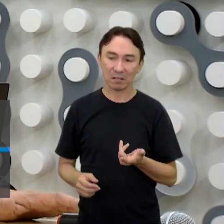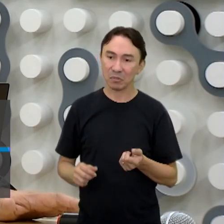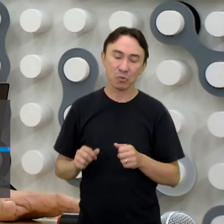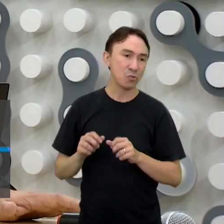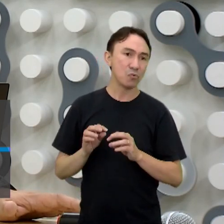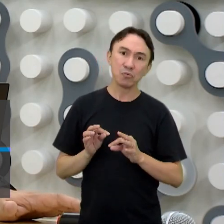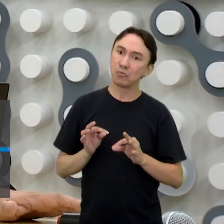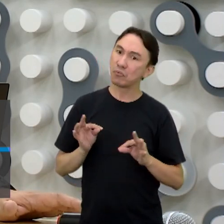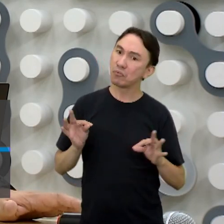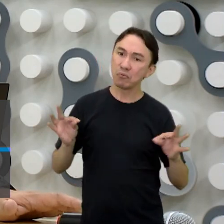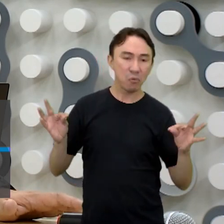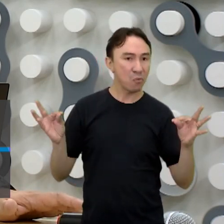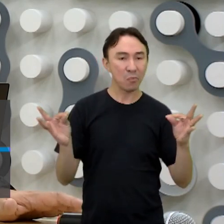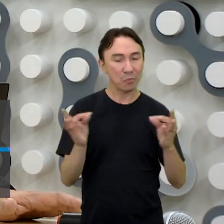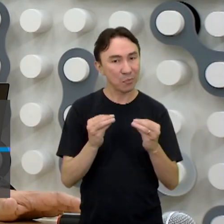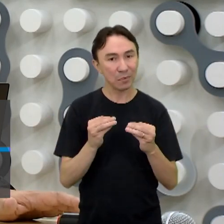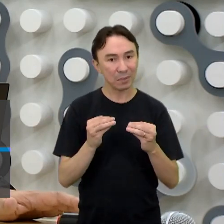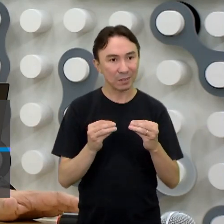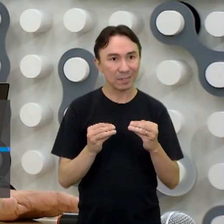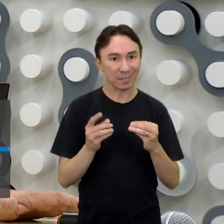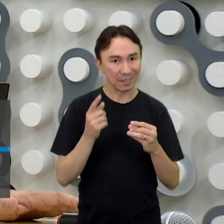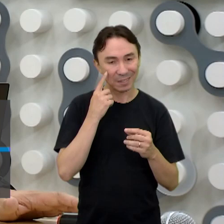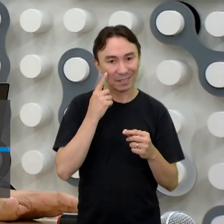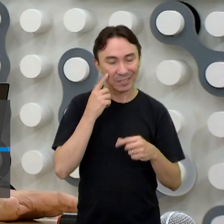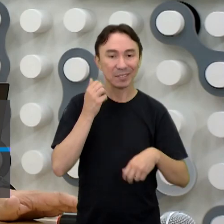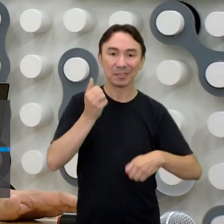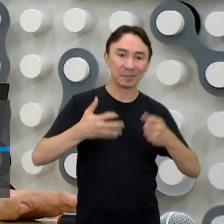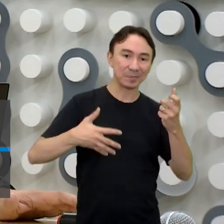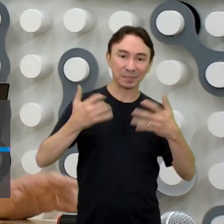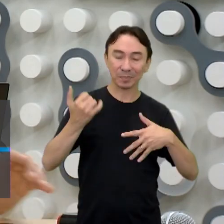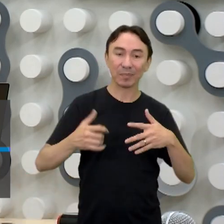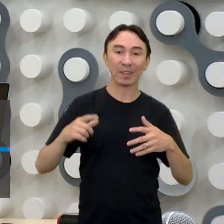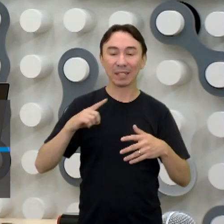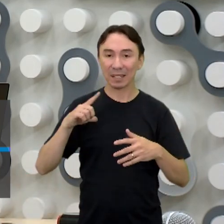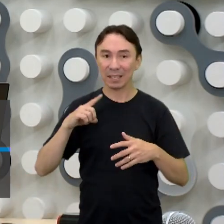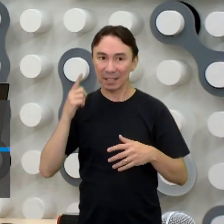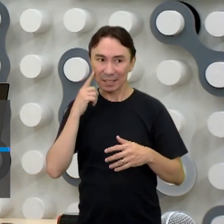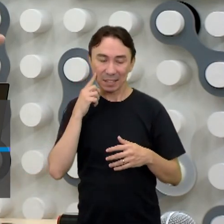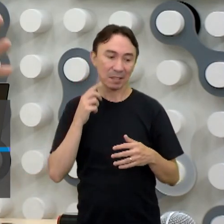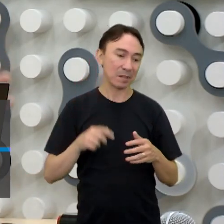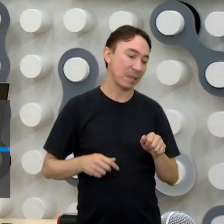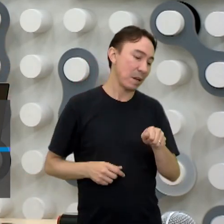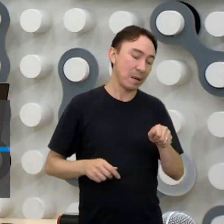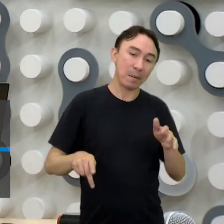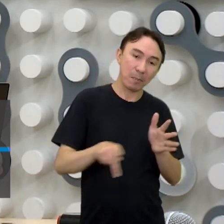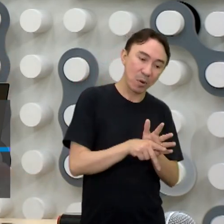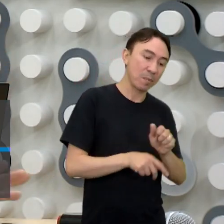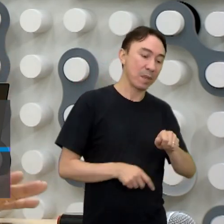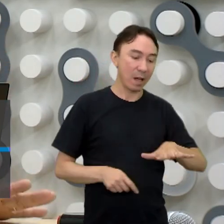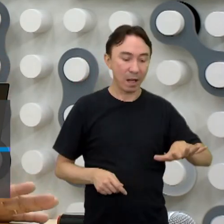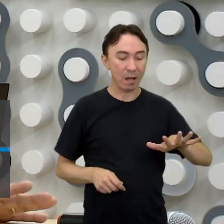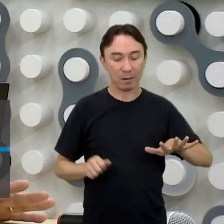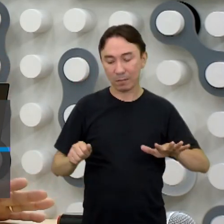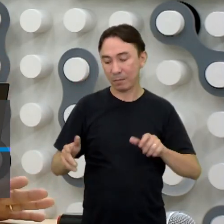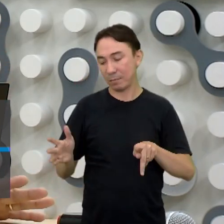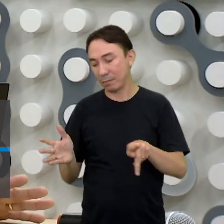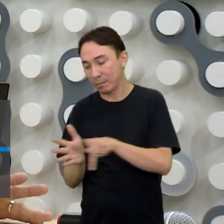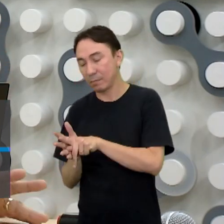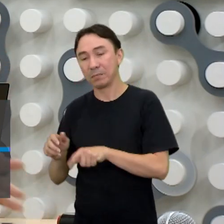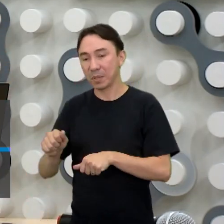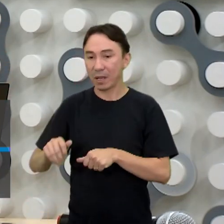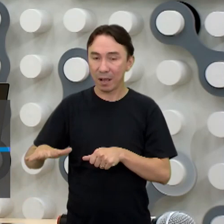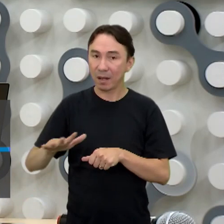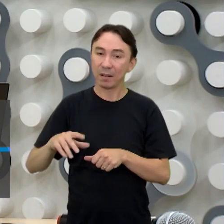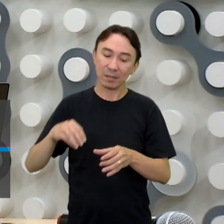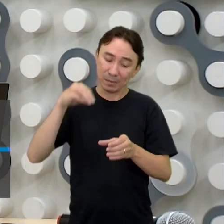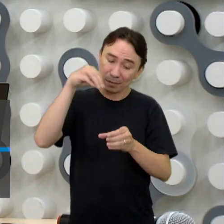tudo. E a especialidade fica nas editorias. Então, você tem lá o jornal, o prédio do jornal, e você tem lá um andar